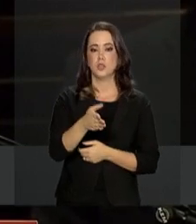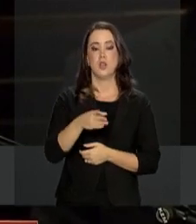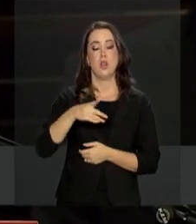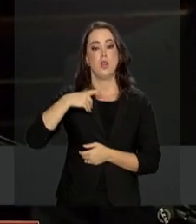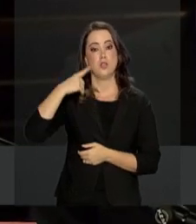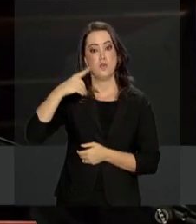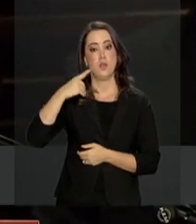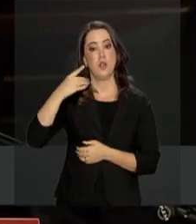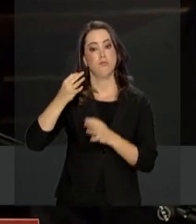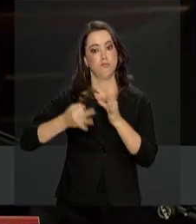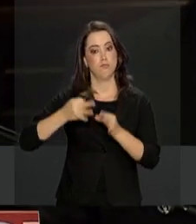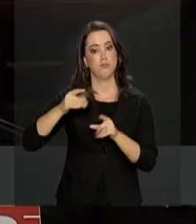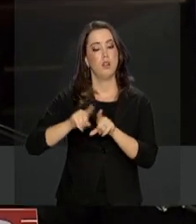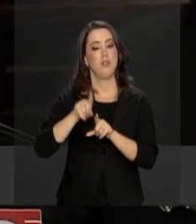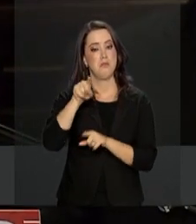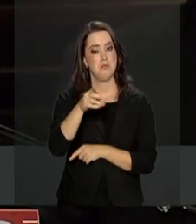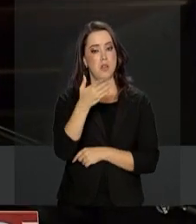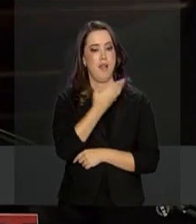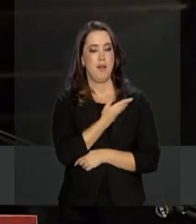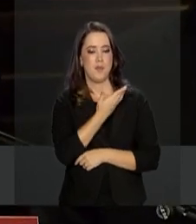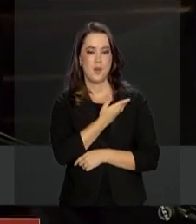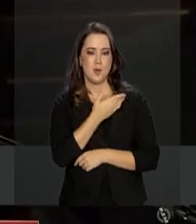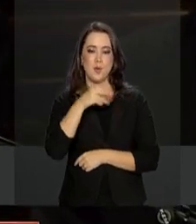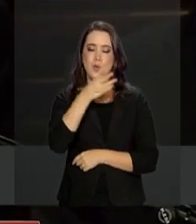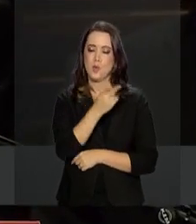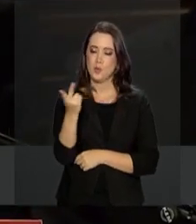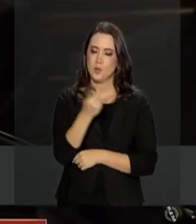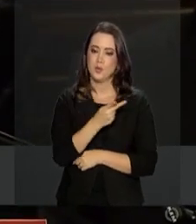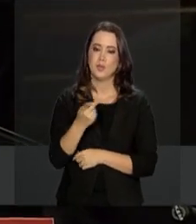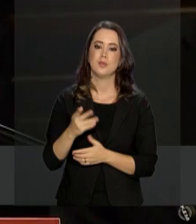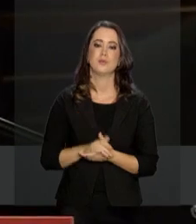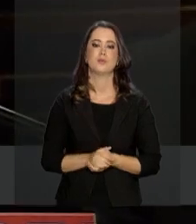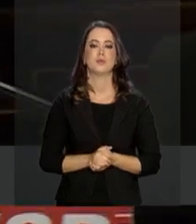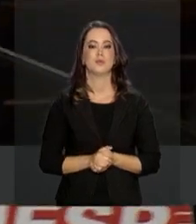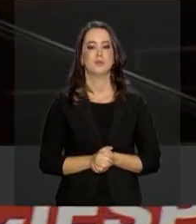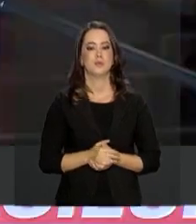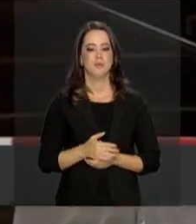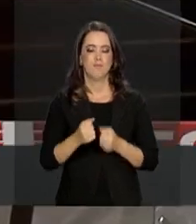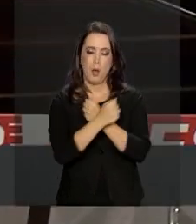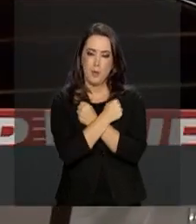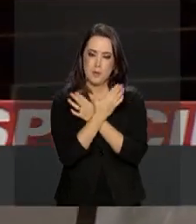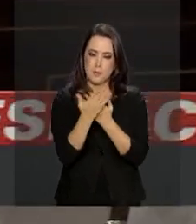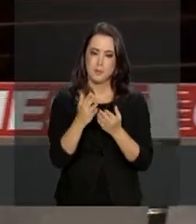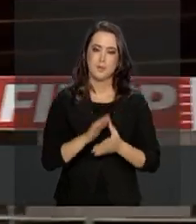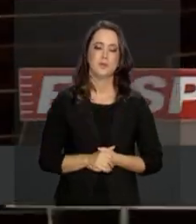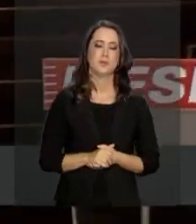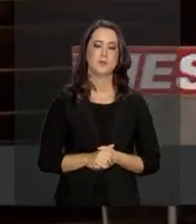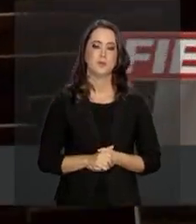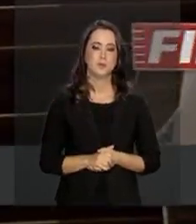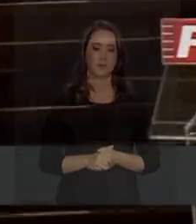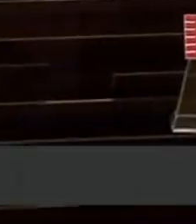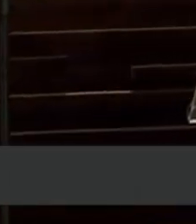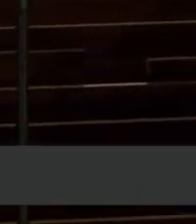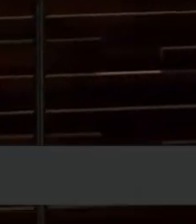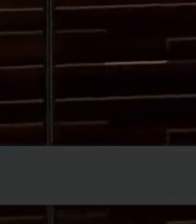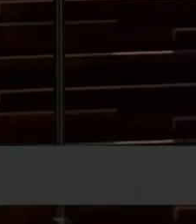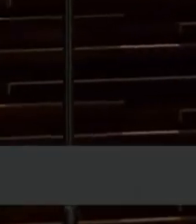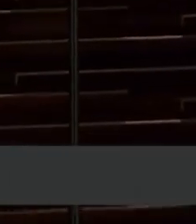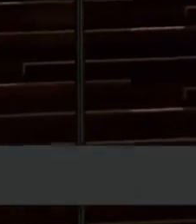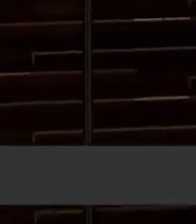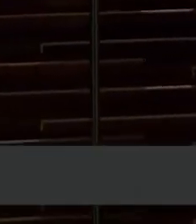que é o newton de lucca este grande amigo e ao pólo escasso galera no